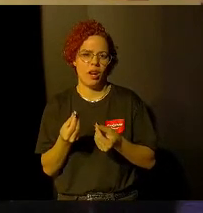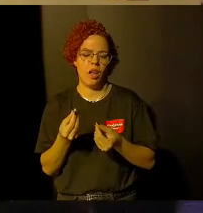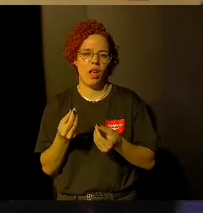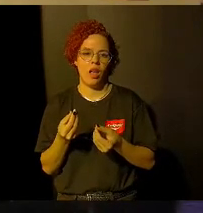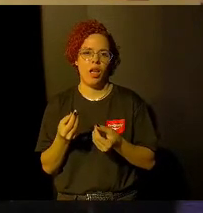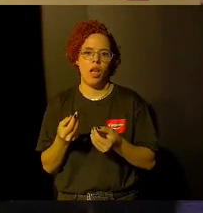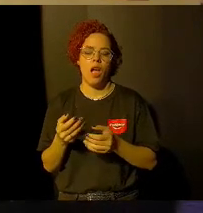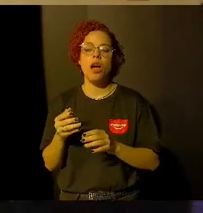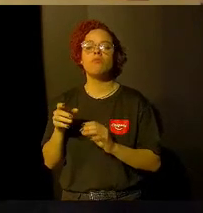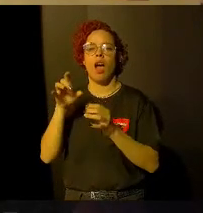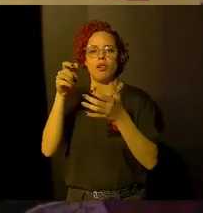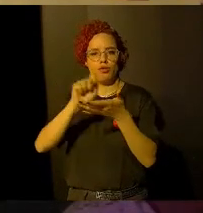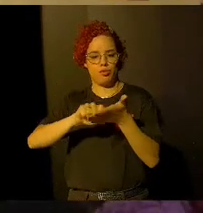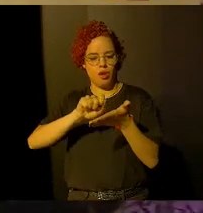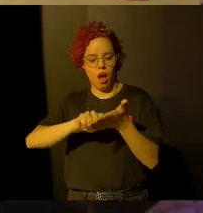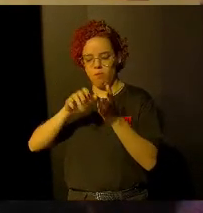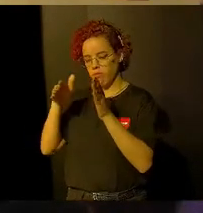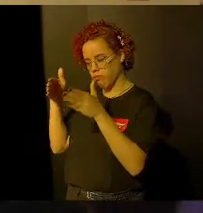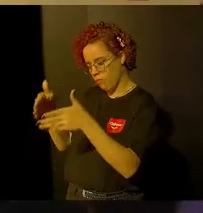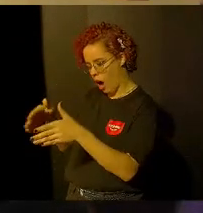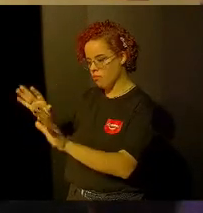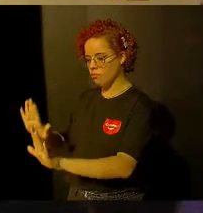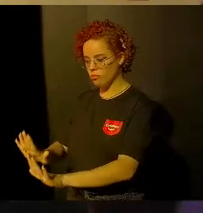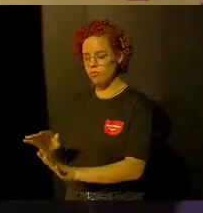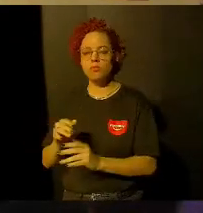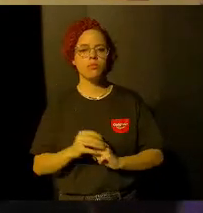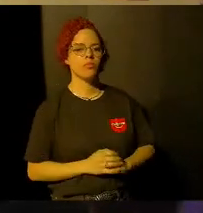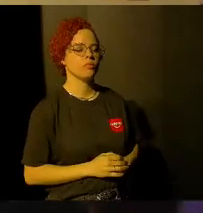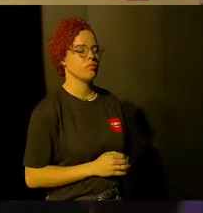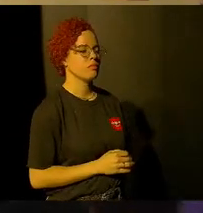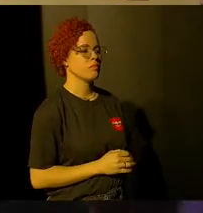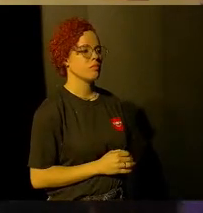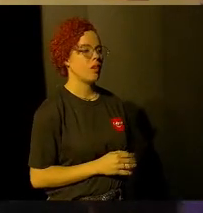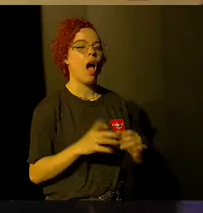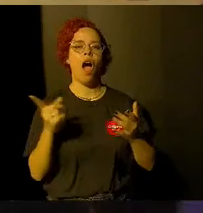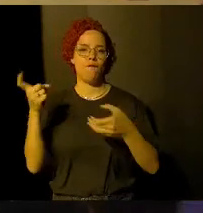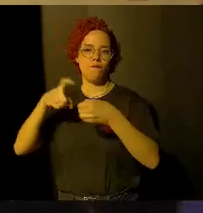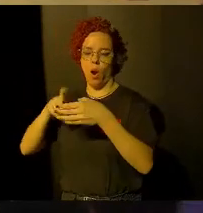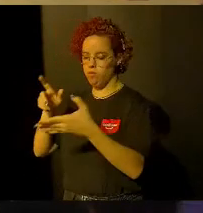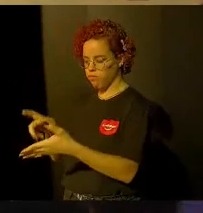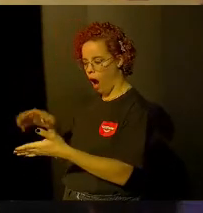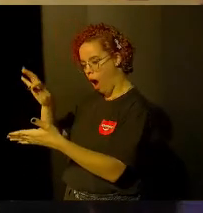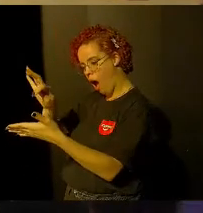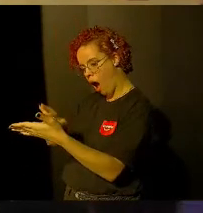é um jeito de lidar com esse editor interno Cruel assim